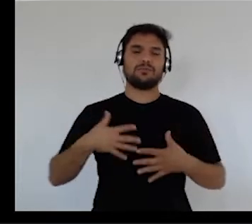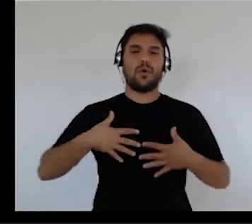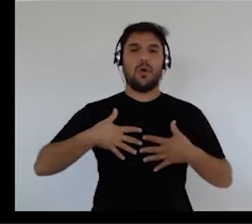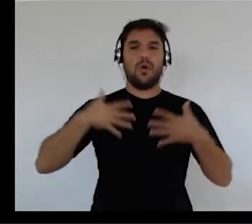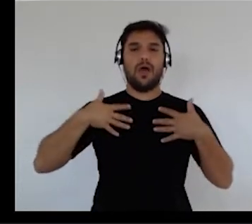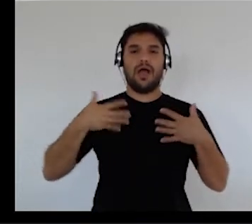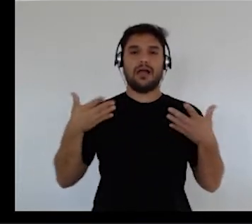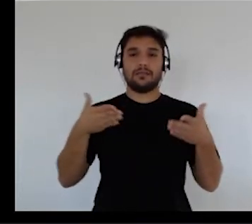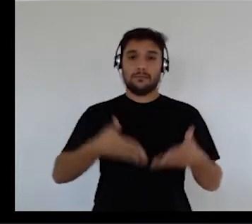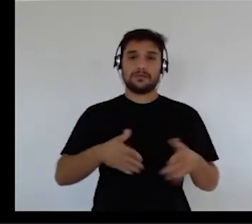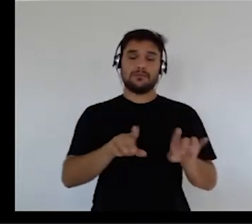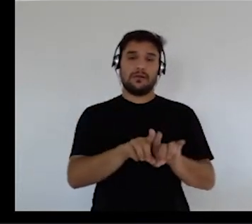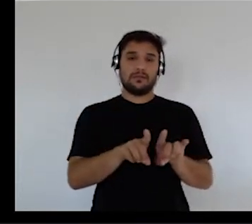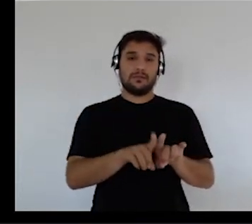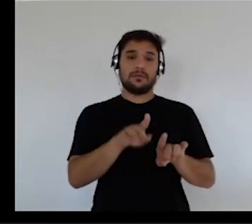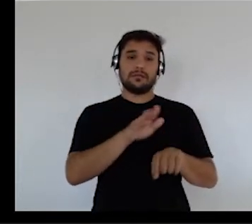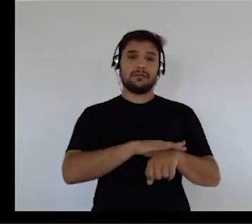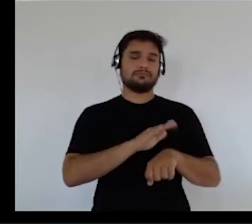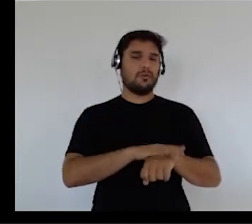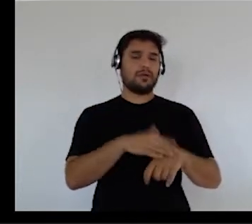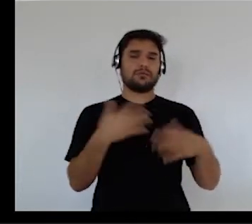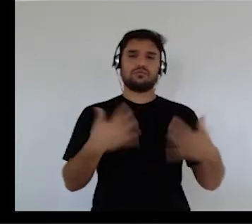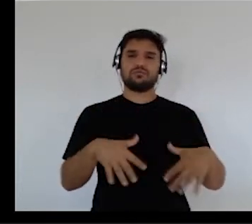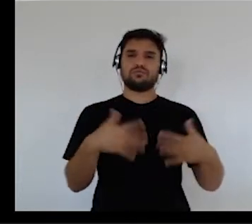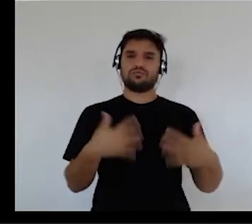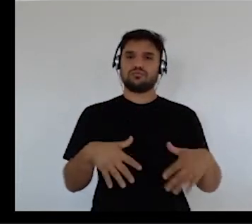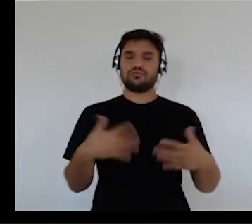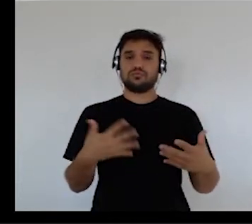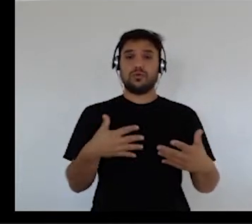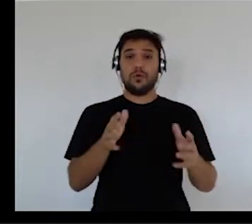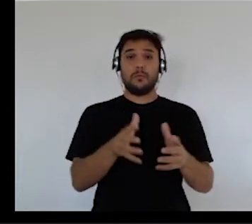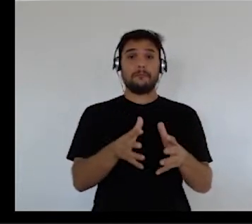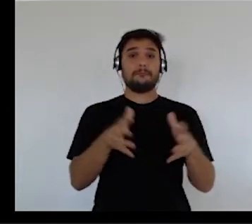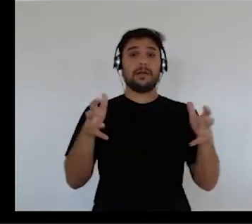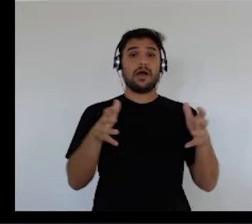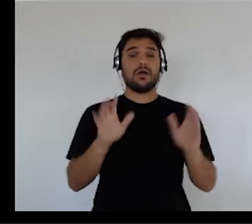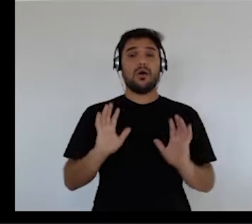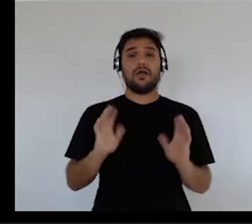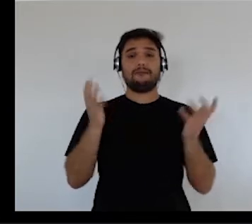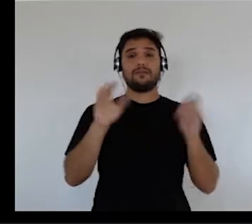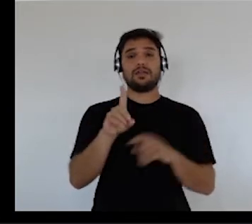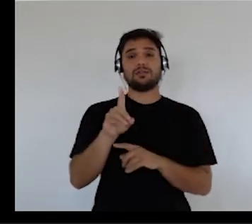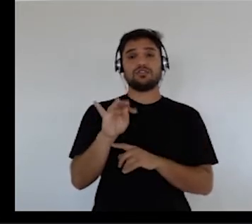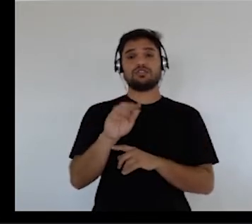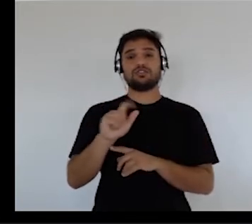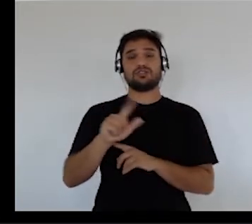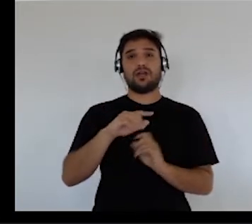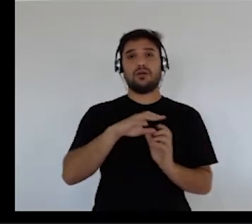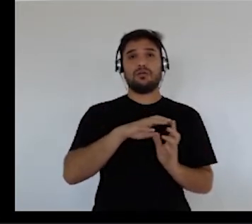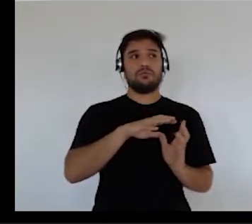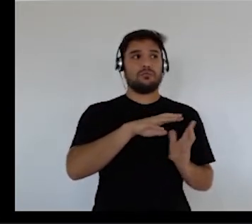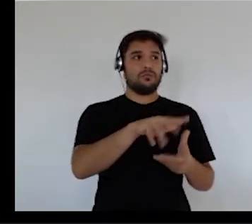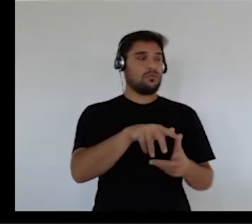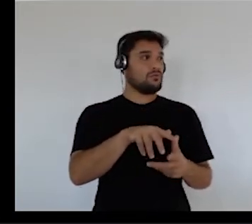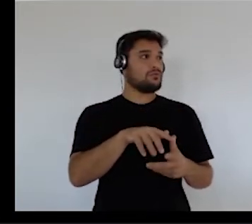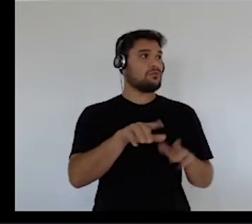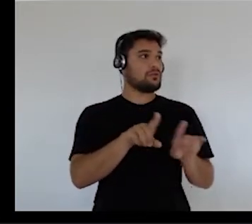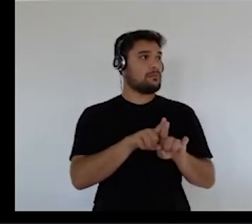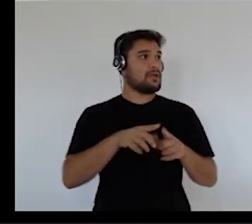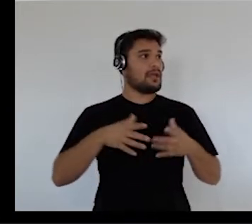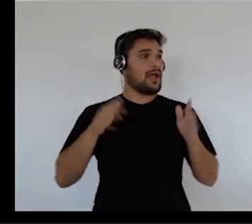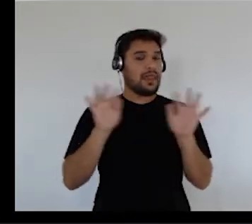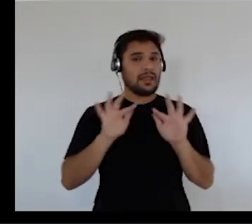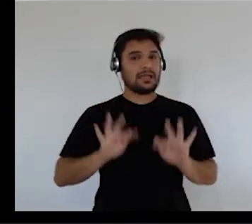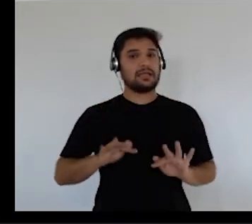honrada em também fazer parte deste grande evento. Como diz, o maior evento digital do mundo, e a alegria, a honra